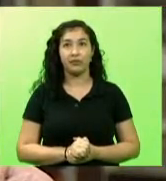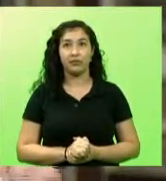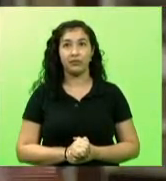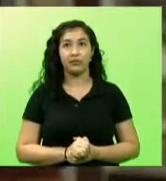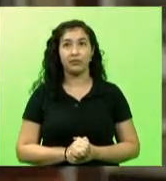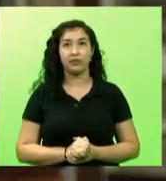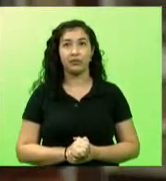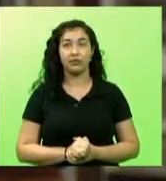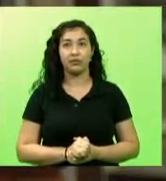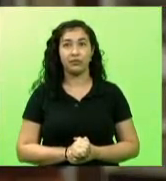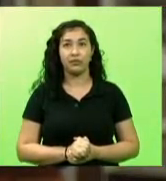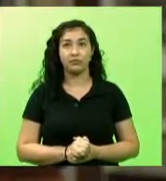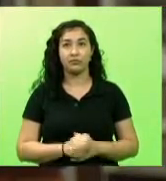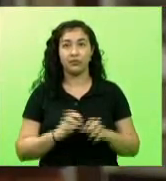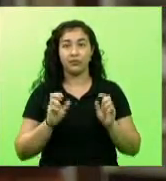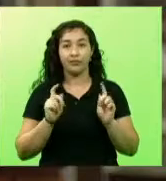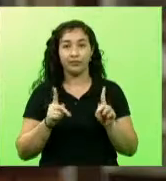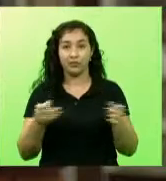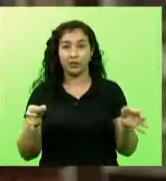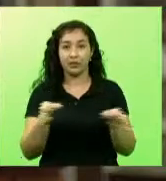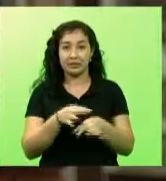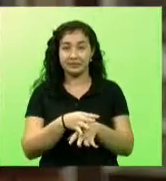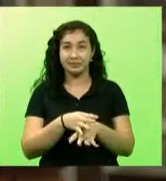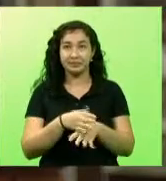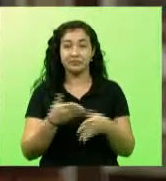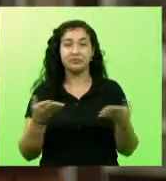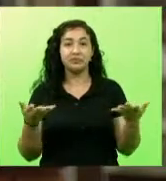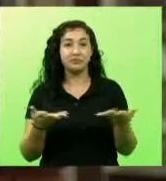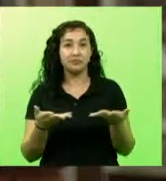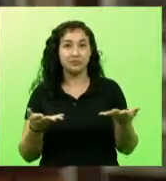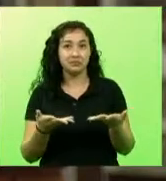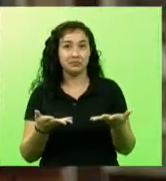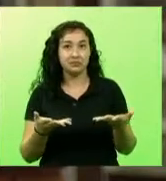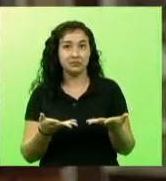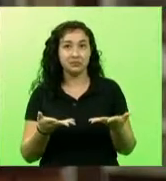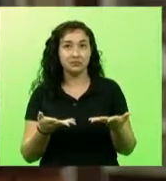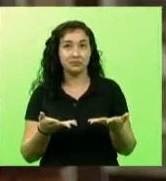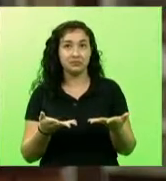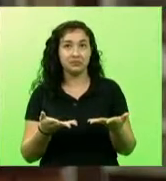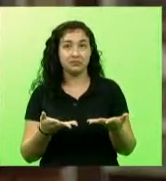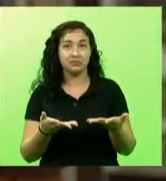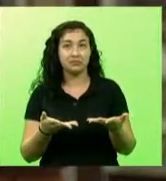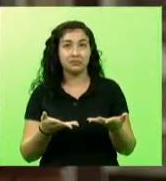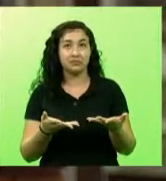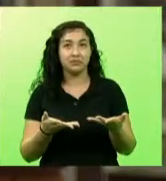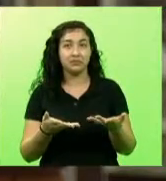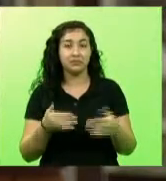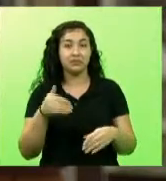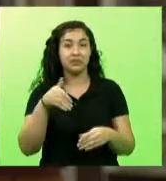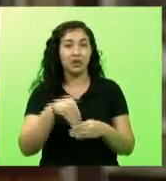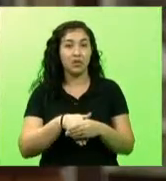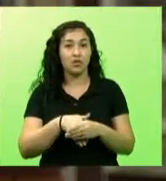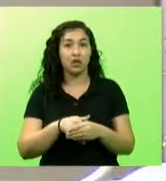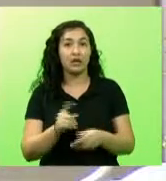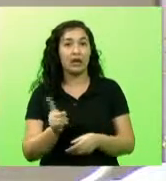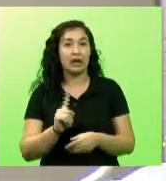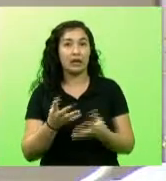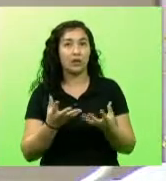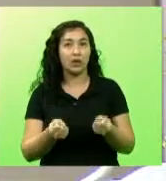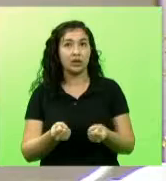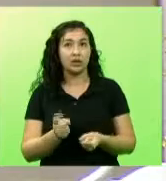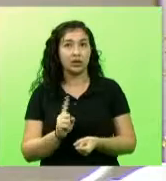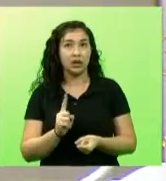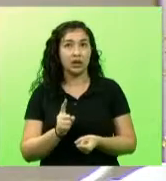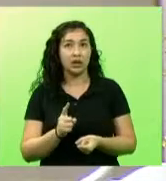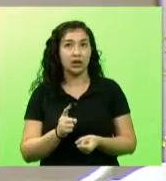Muito bem, Vossa Excelência concluiu. Então, vota pelo não recebimento da denúncia